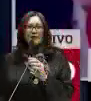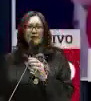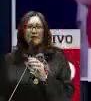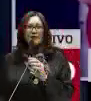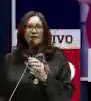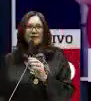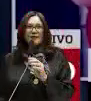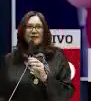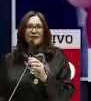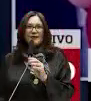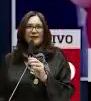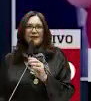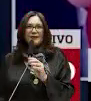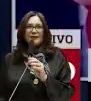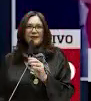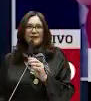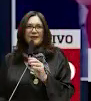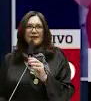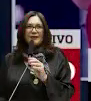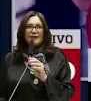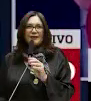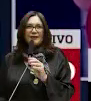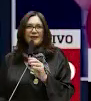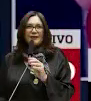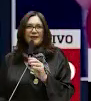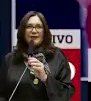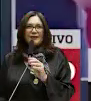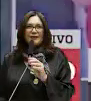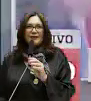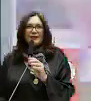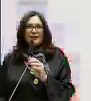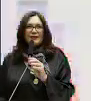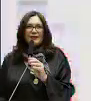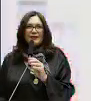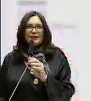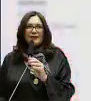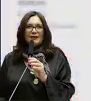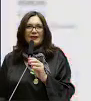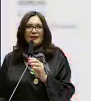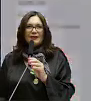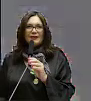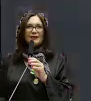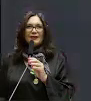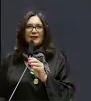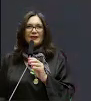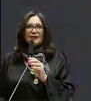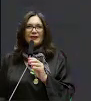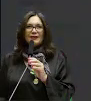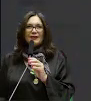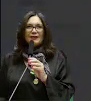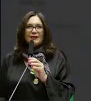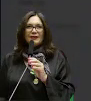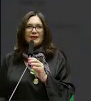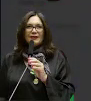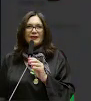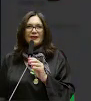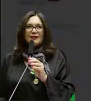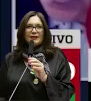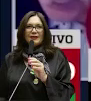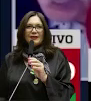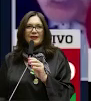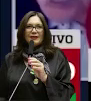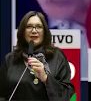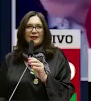o governador depois do incidente lancharmos assim entre o deputado eduardo bolsonaro e o